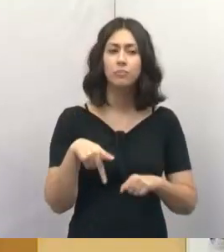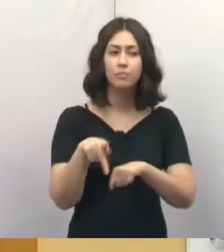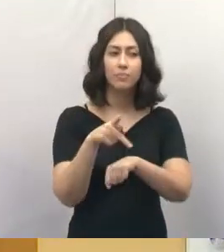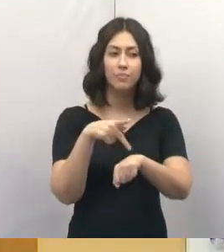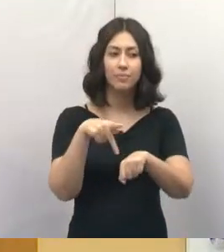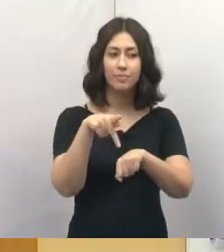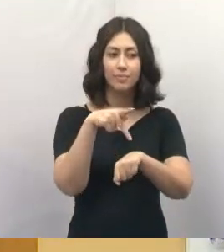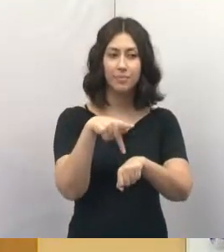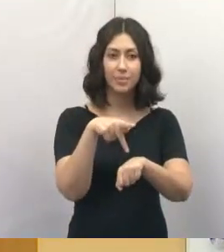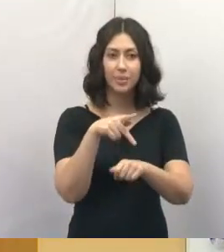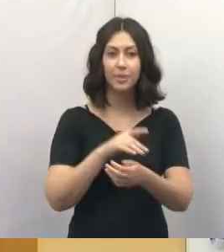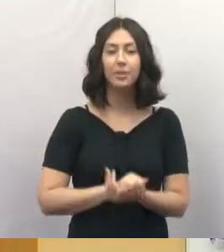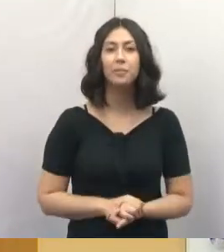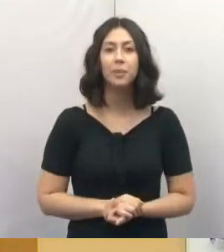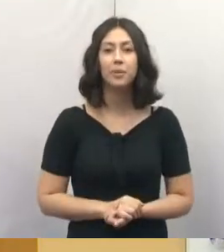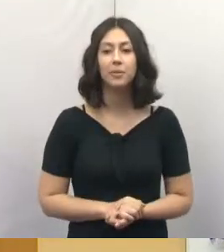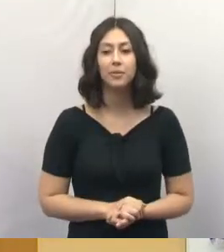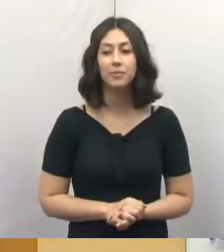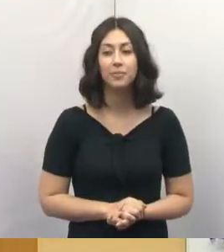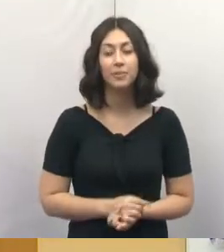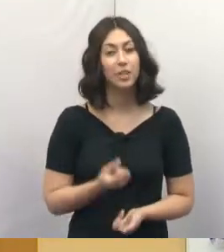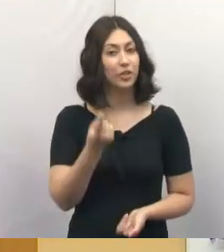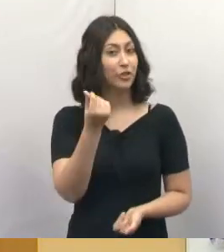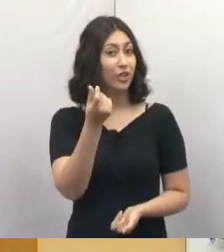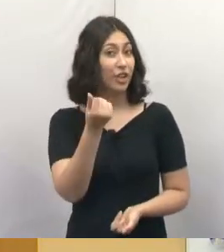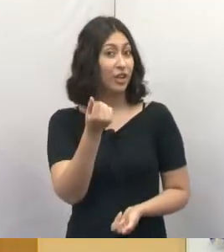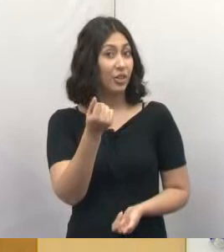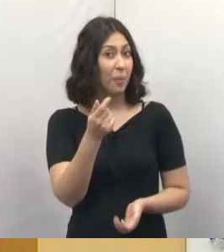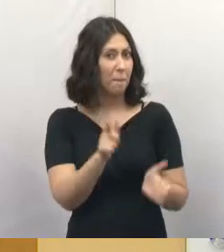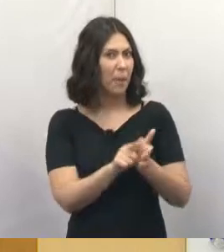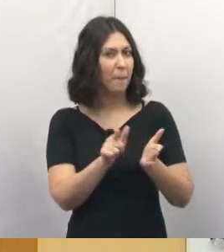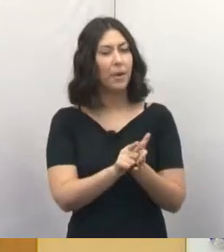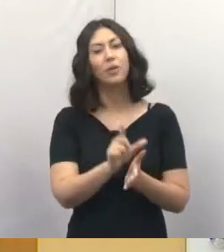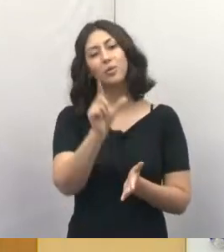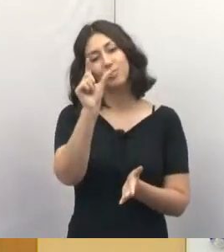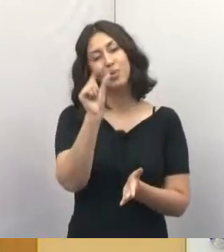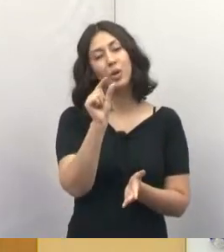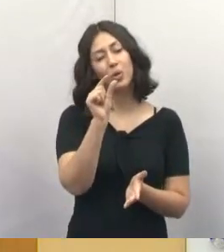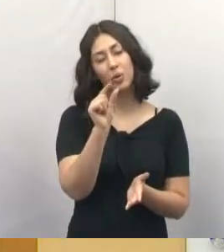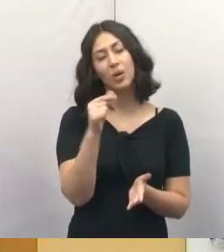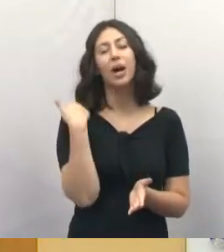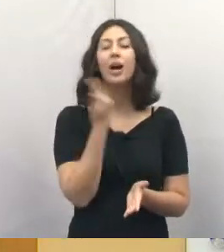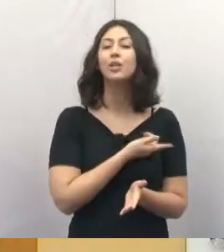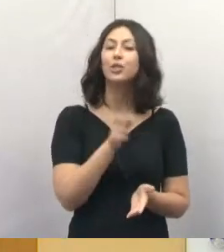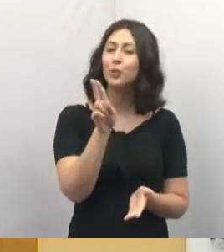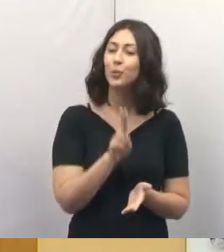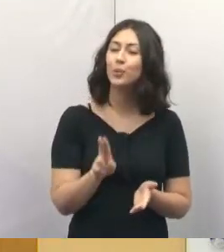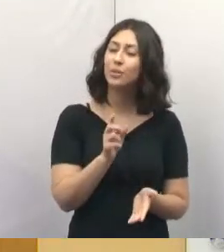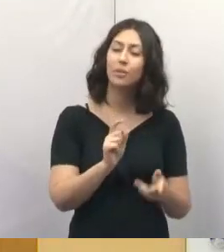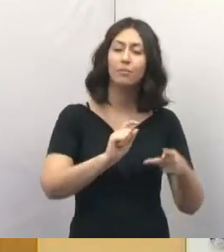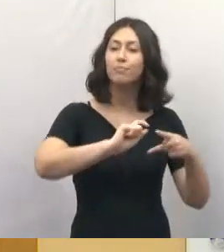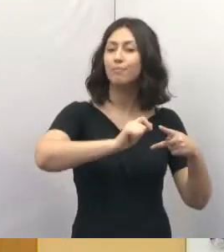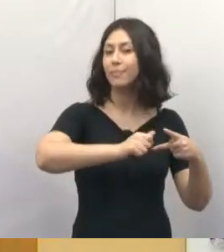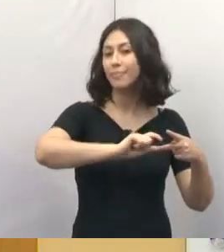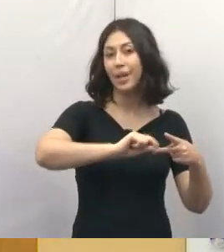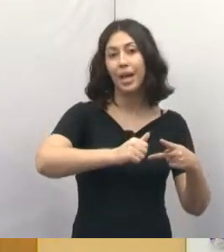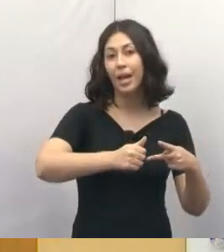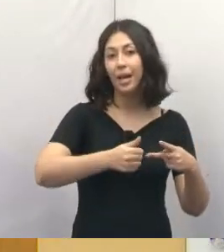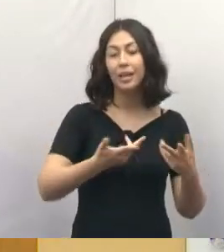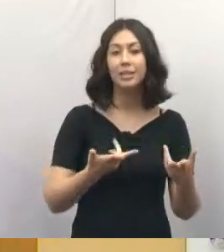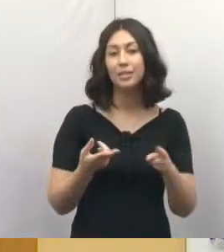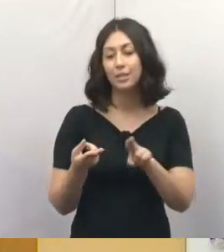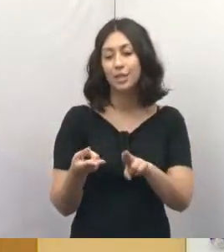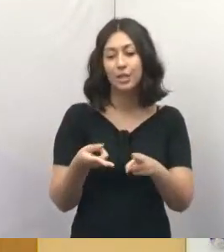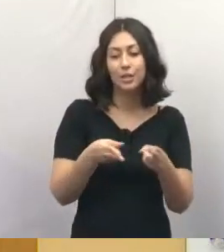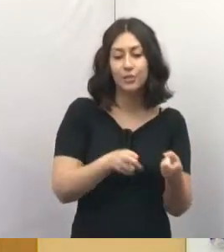As pessoas hoje pouco utilizam dinheiro, não é? As pessoas acabam mais utilizando o PIX, a